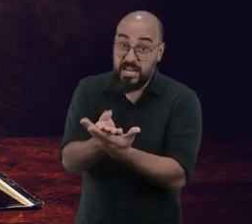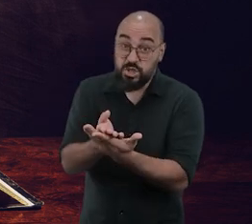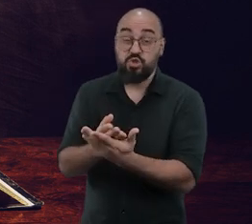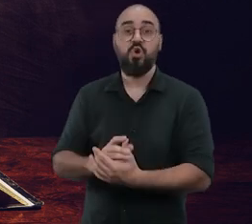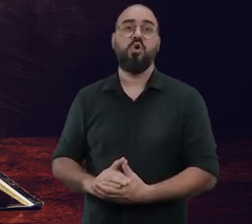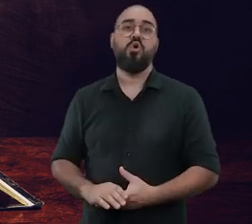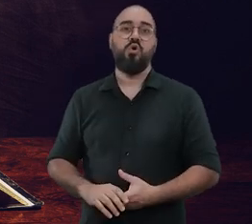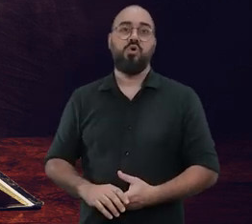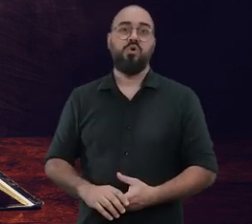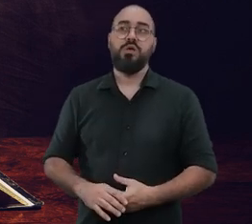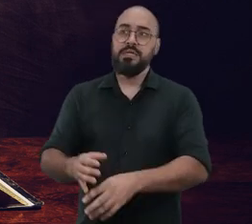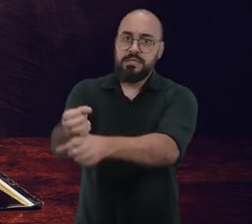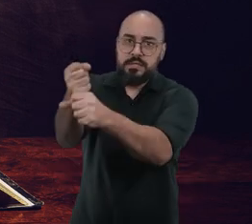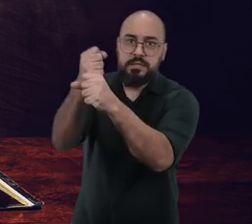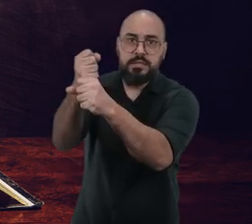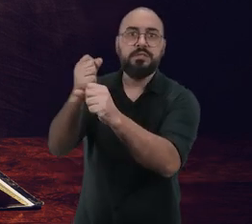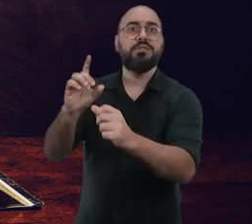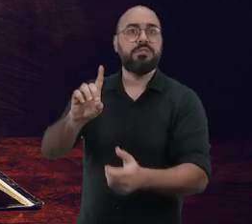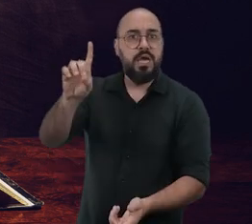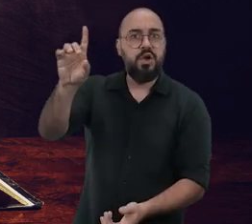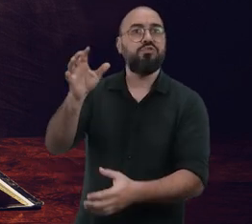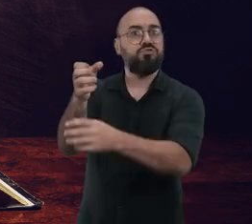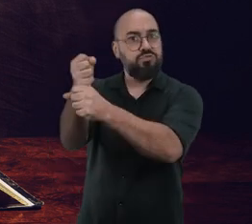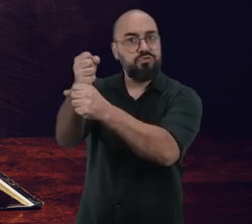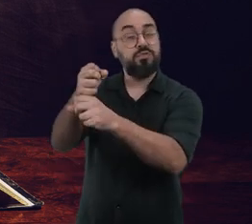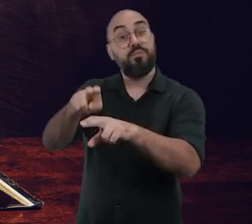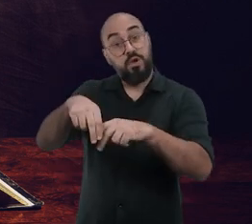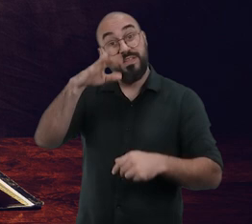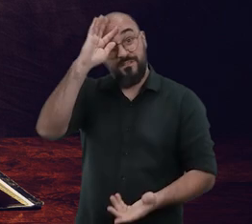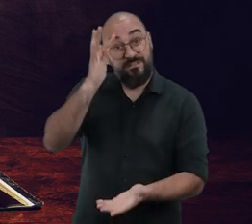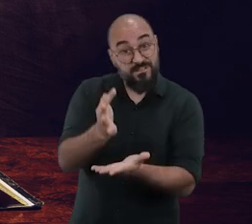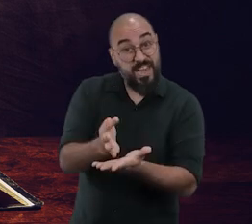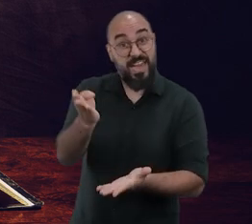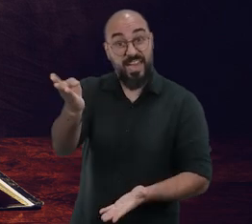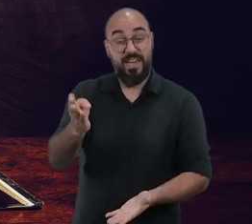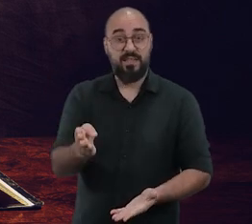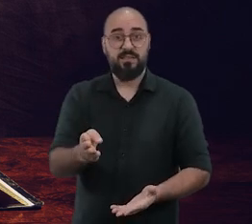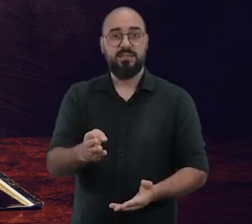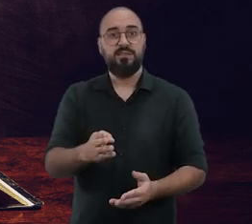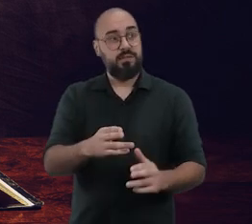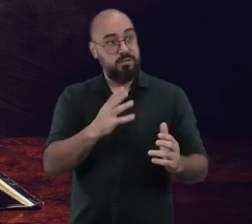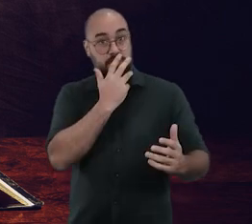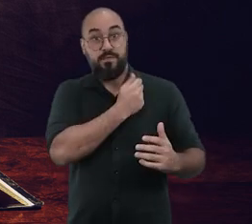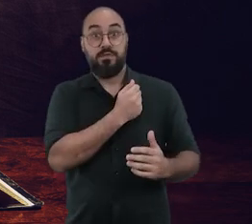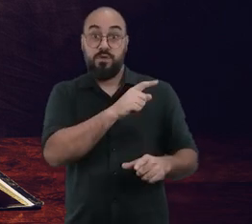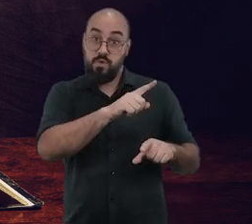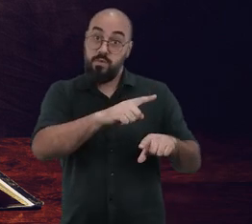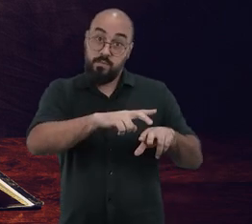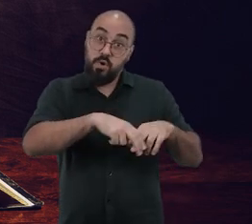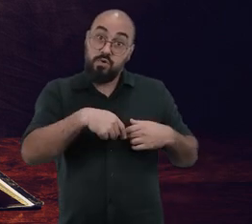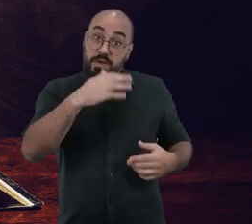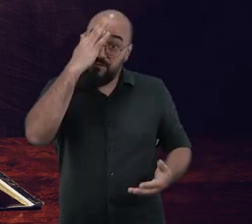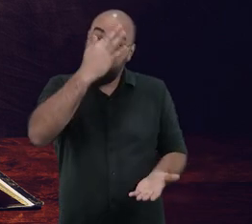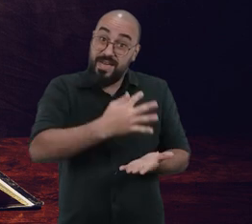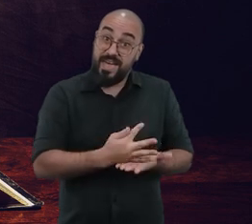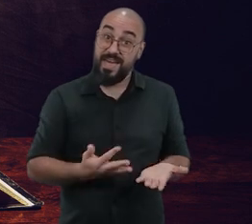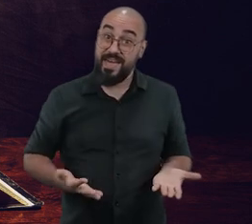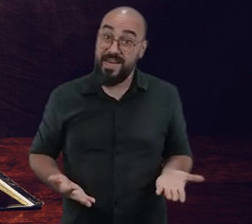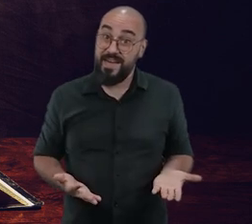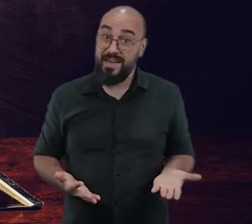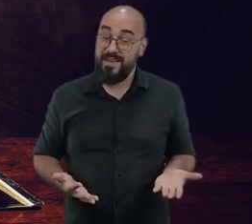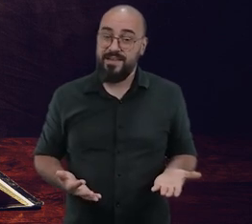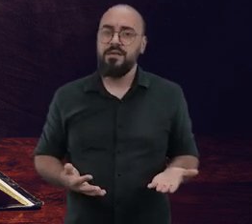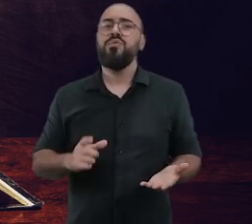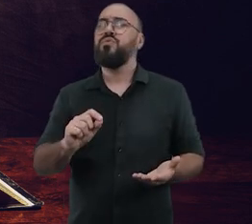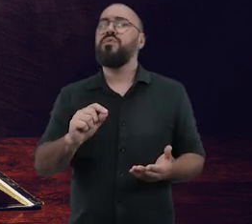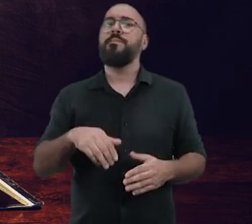acreditou. Abraão foi salvo pela fé. A salvação é pela fé. A salvação sempre aconteceu pela fé. E quer mais? E